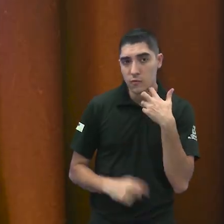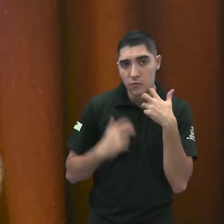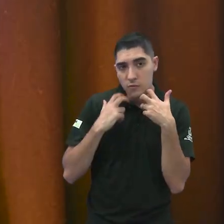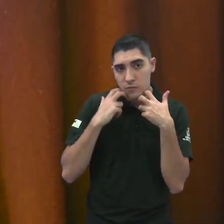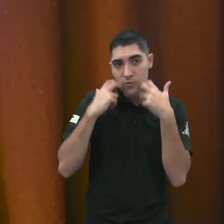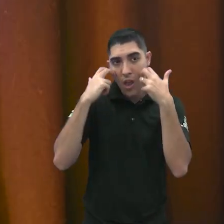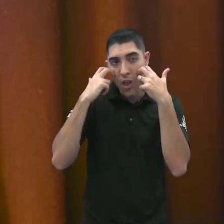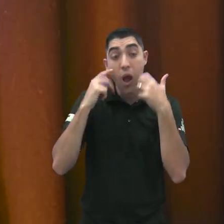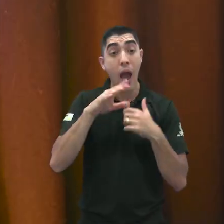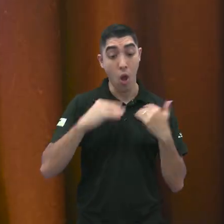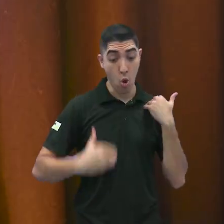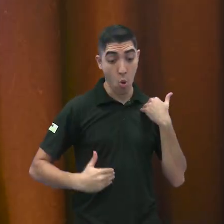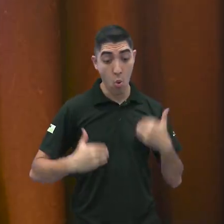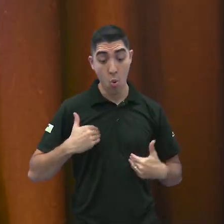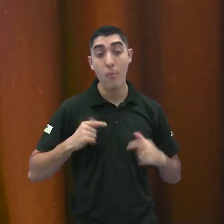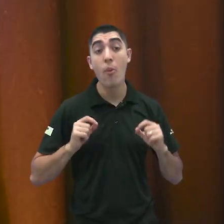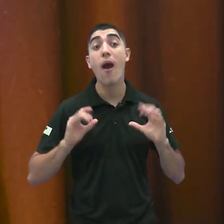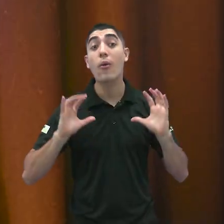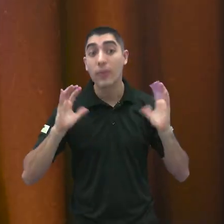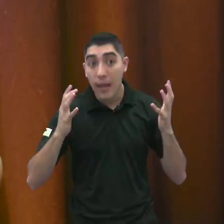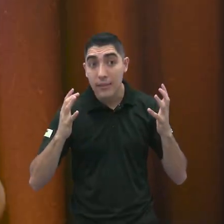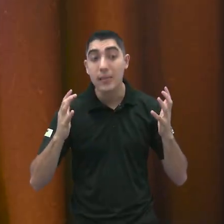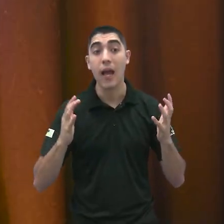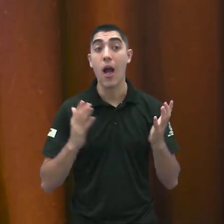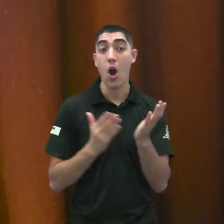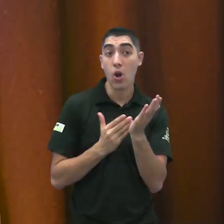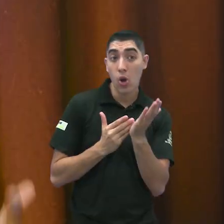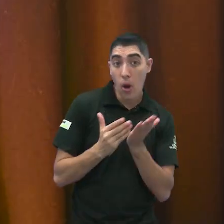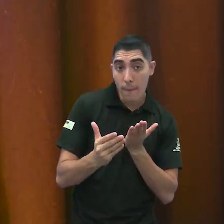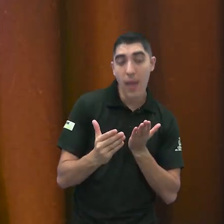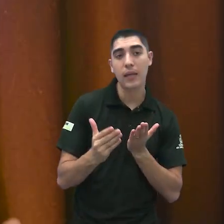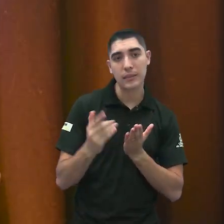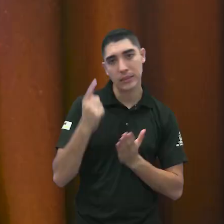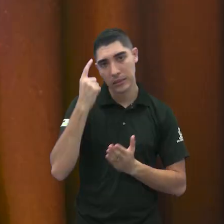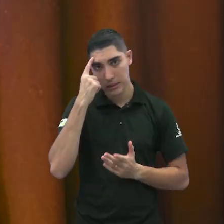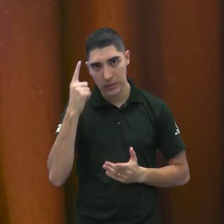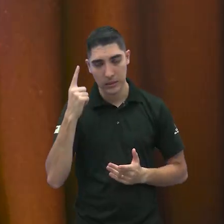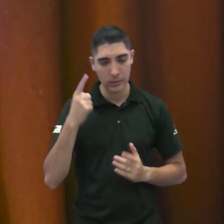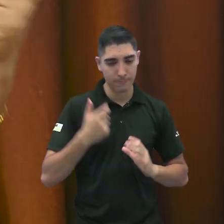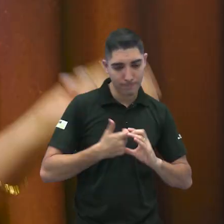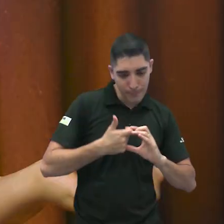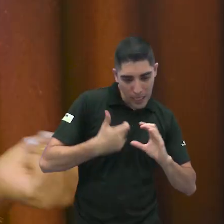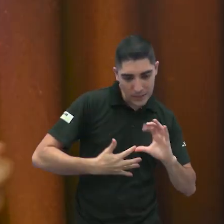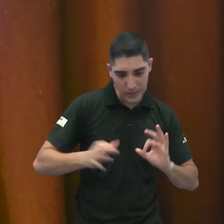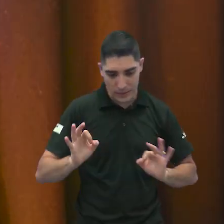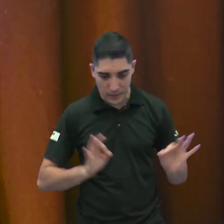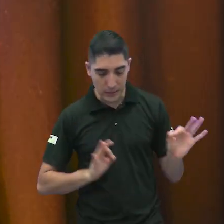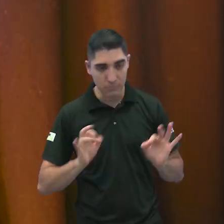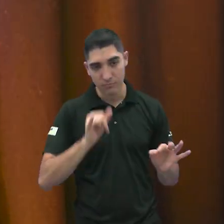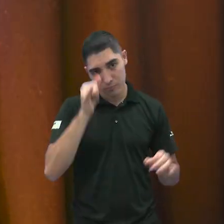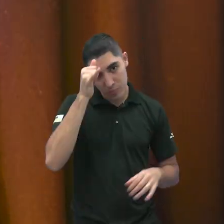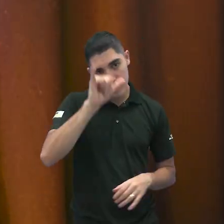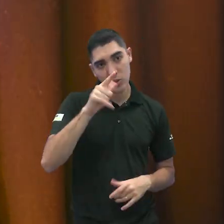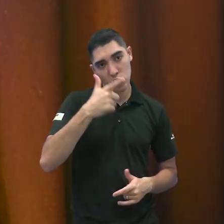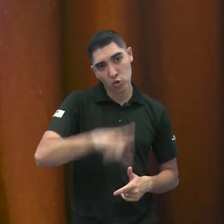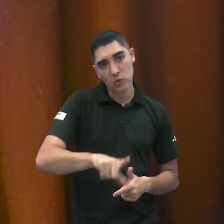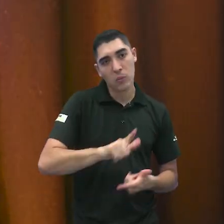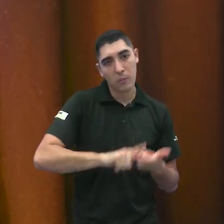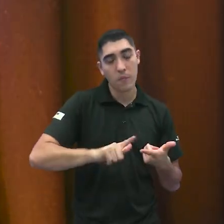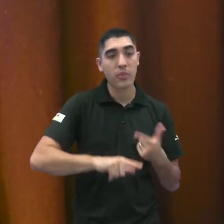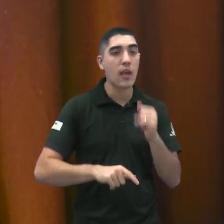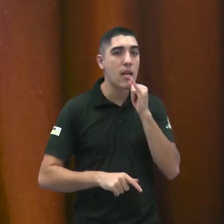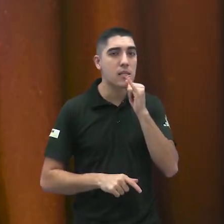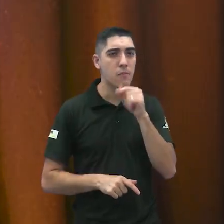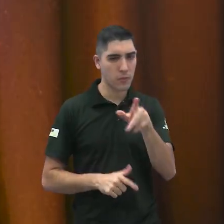o que vai acontecer com o corpinho dessa criança? Vai desenvolver características para que não passe por isso de novo. Então, quando você vê um adulto